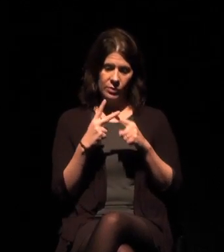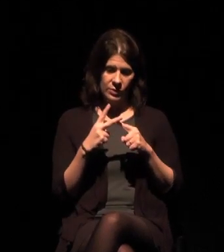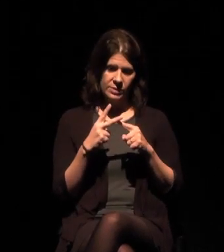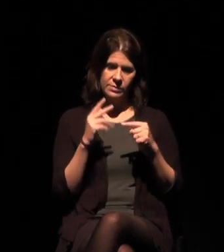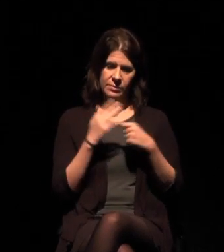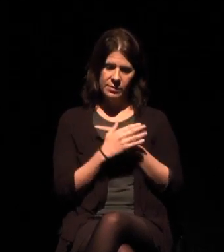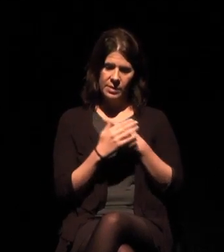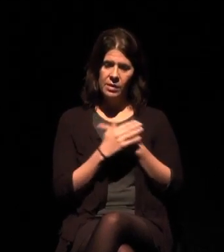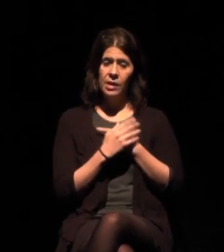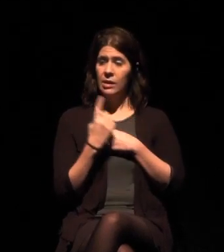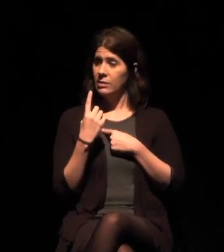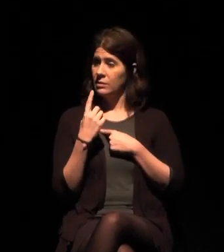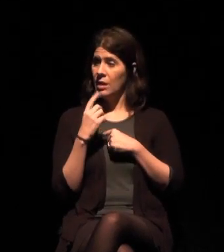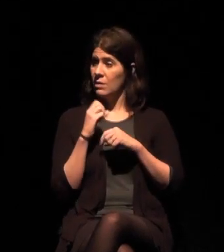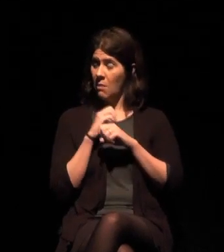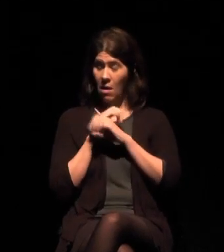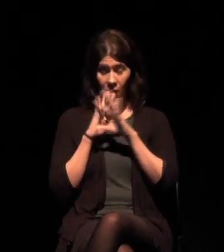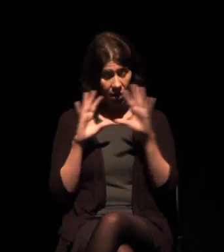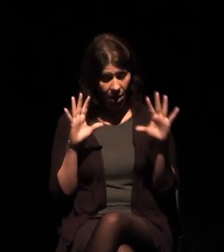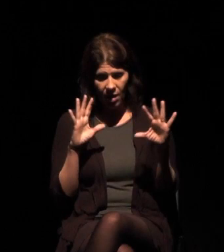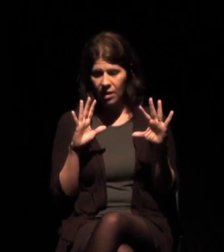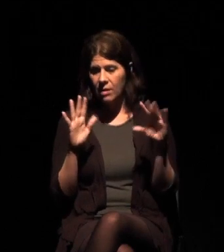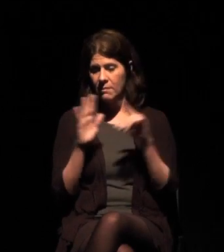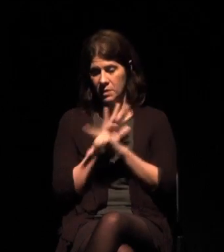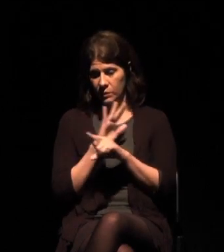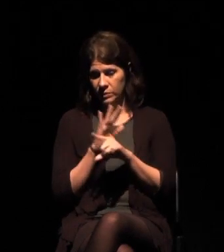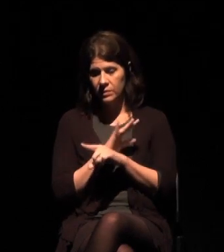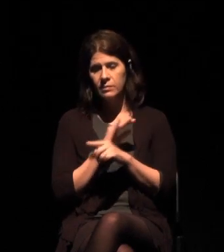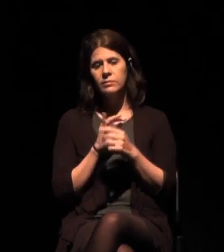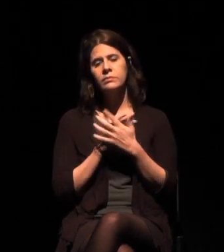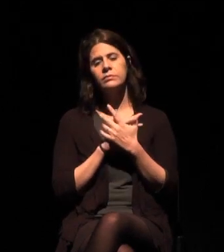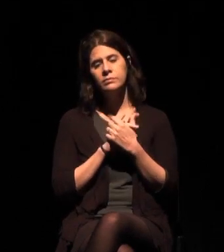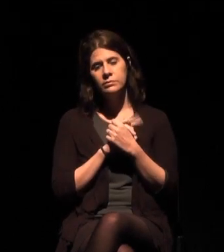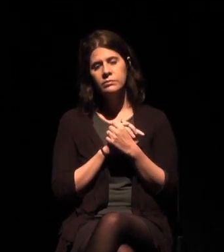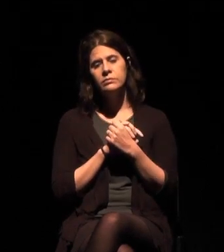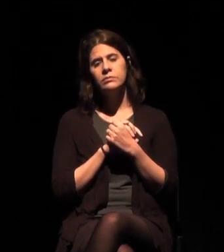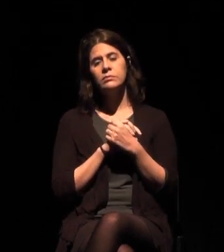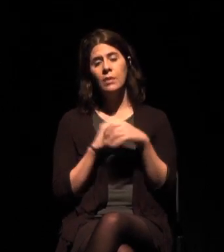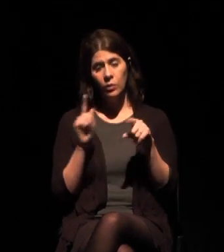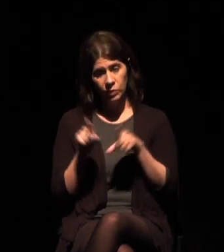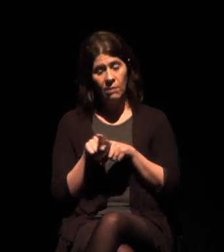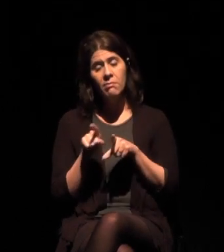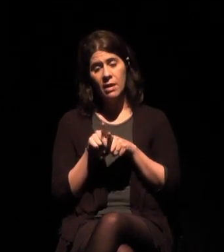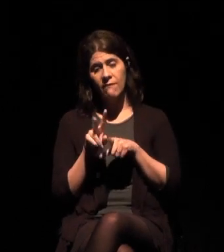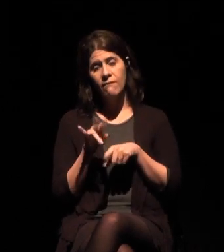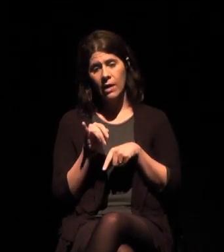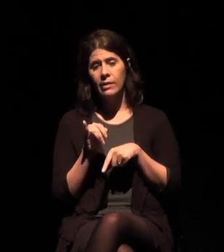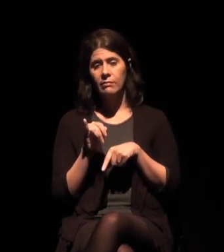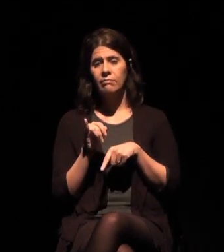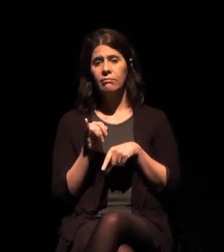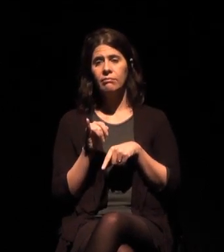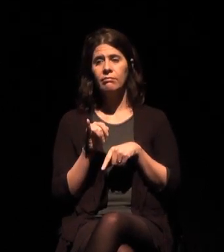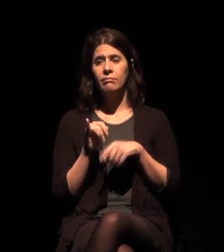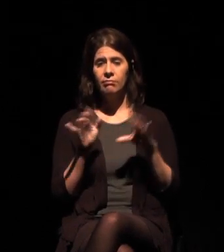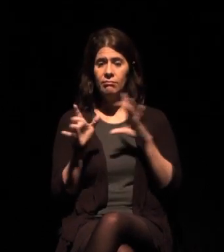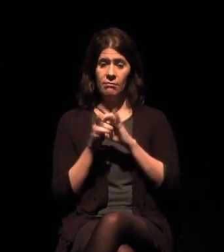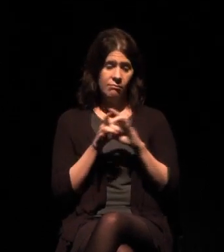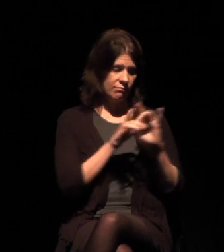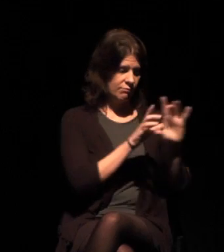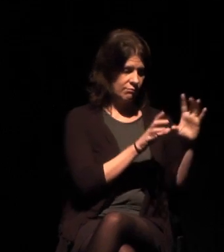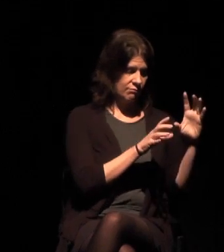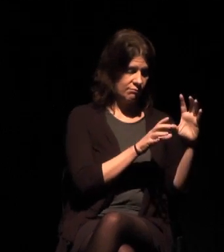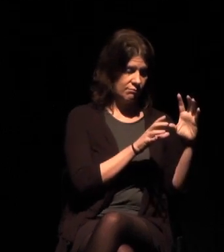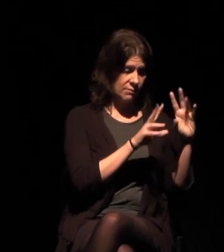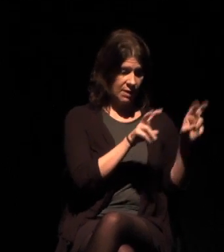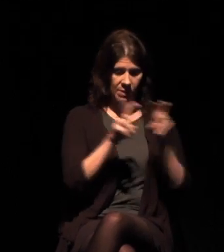explicitamente ri das duas é eu também vou lhe real mas é ela é